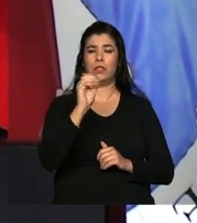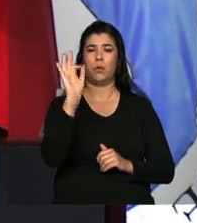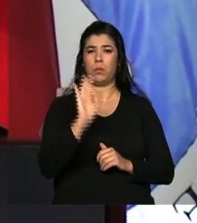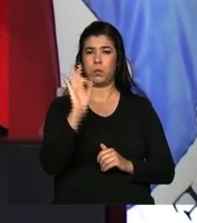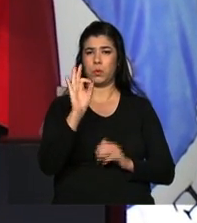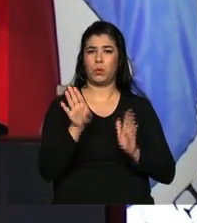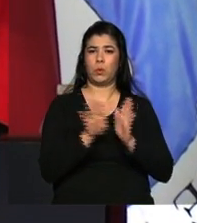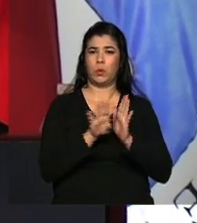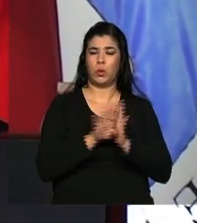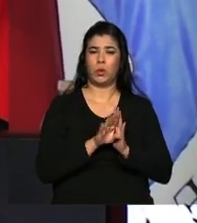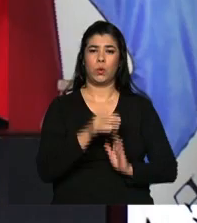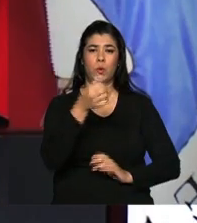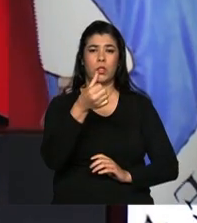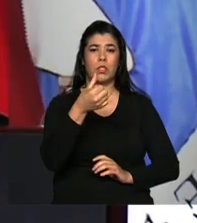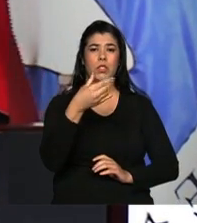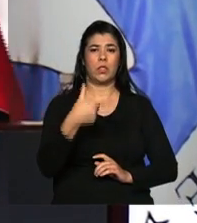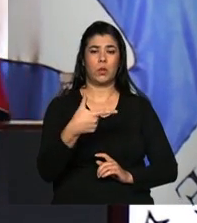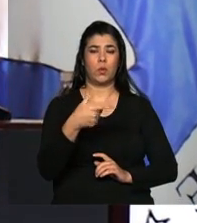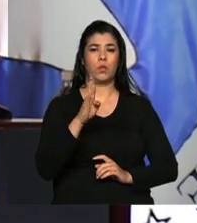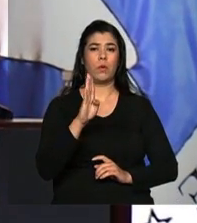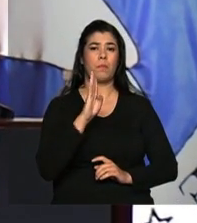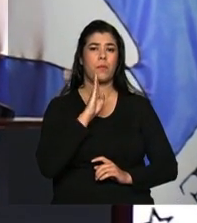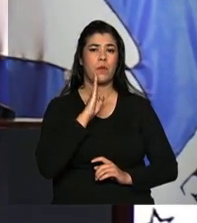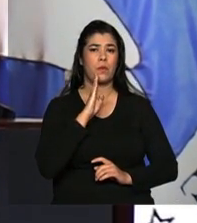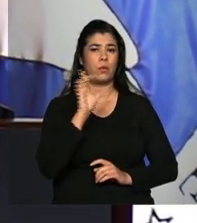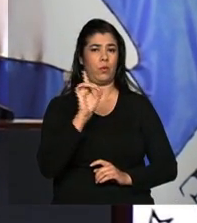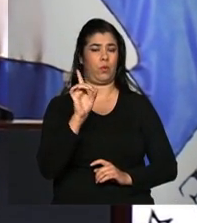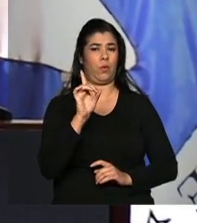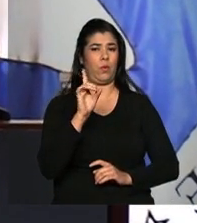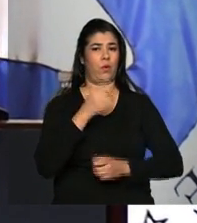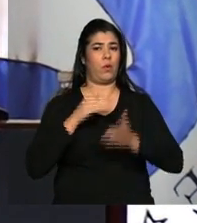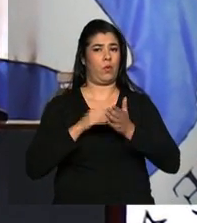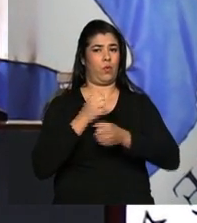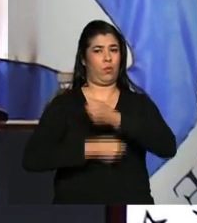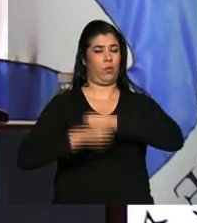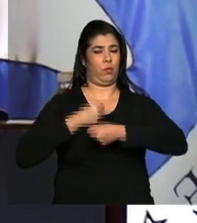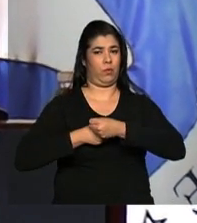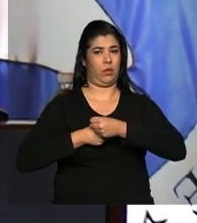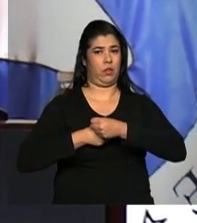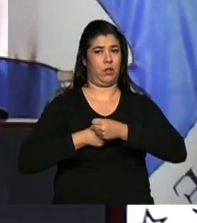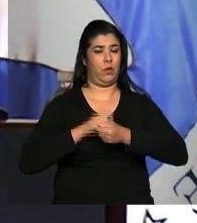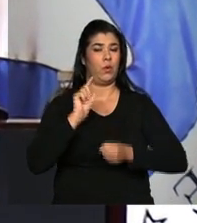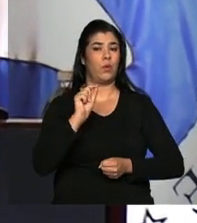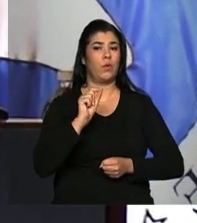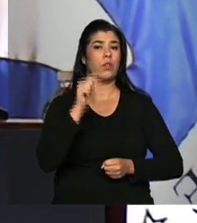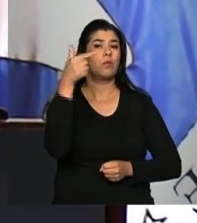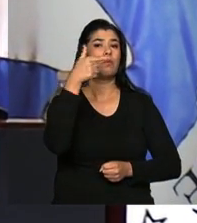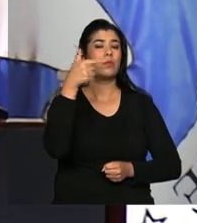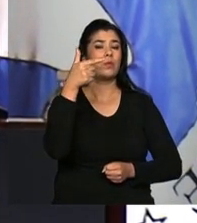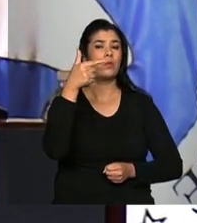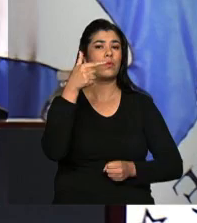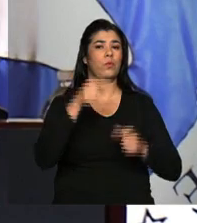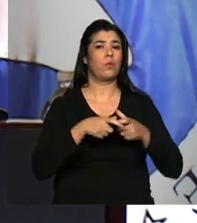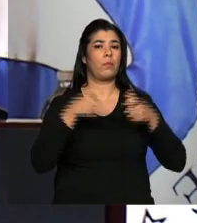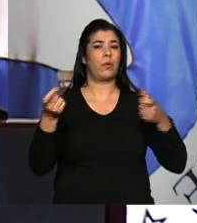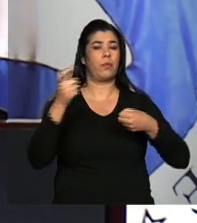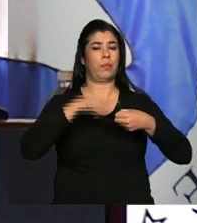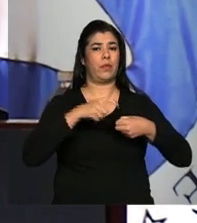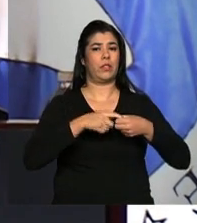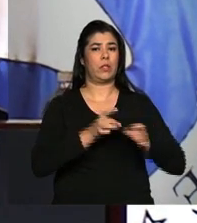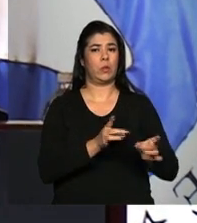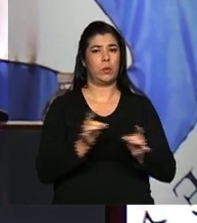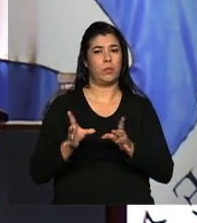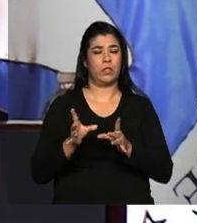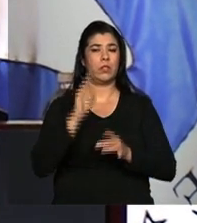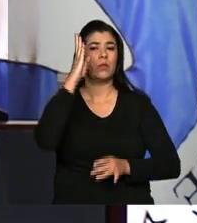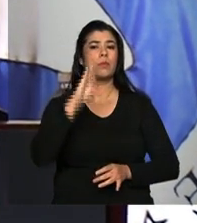de dólares no ano passado, o que coloca os Estados Unidos como o segundo maior parceiro comercial